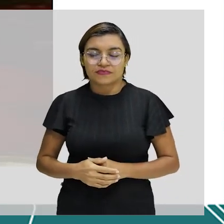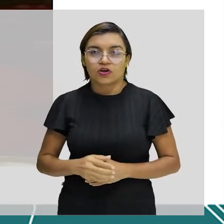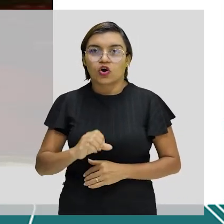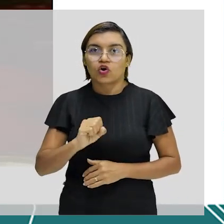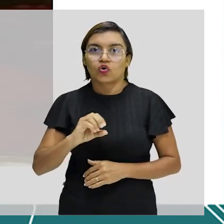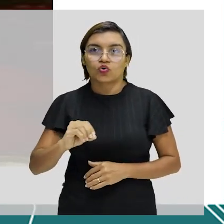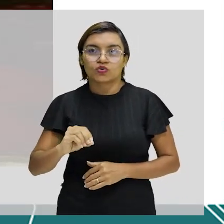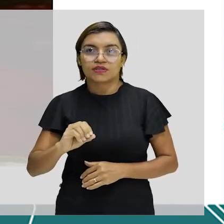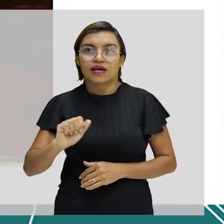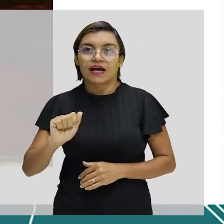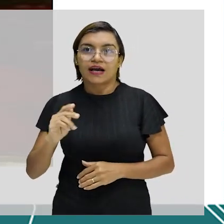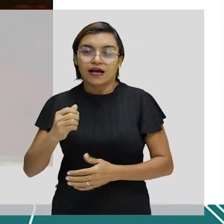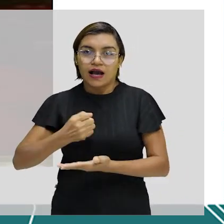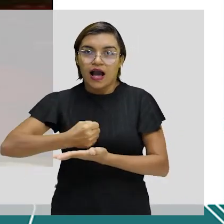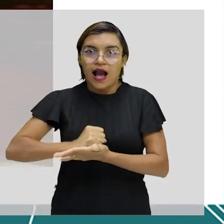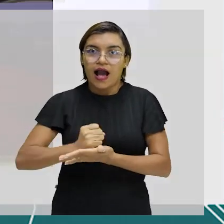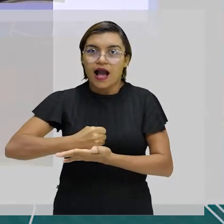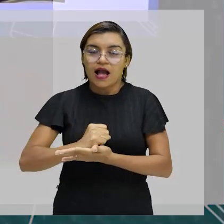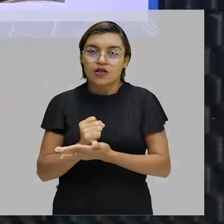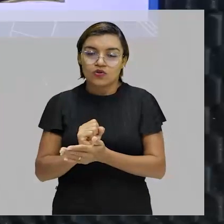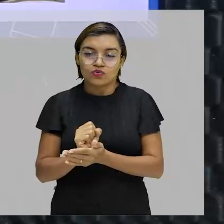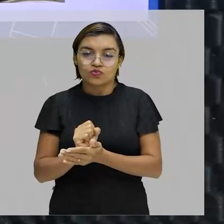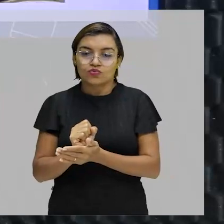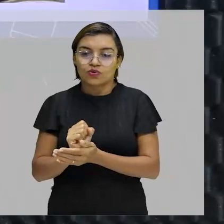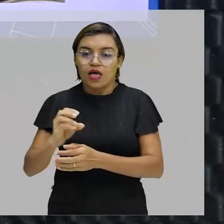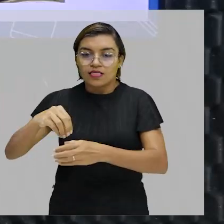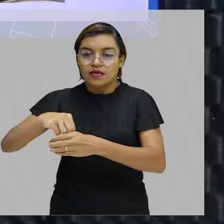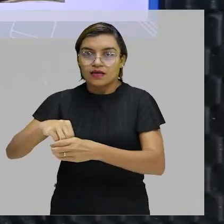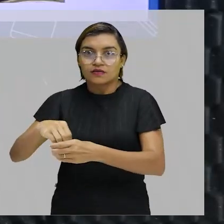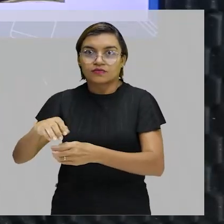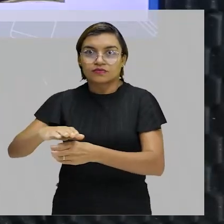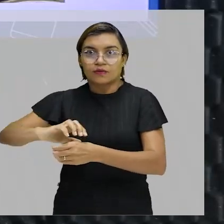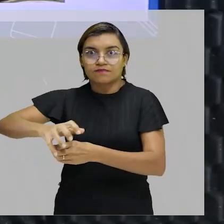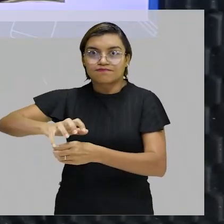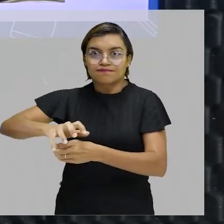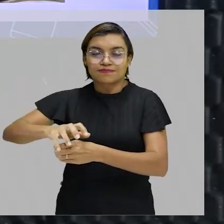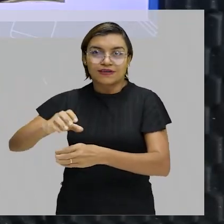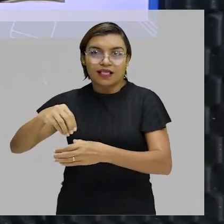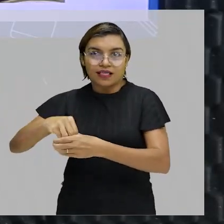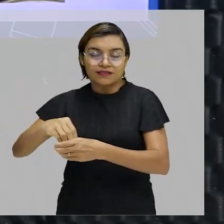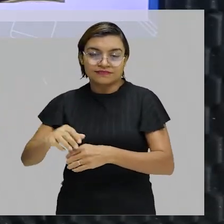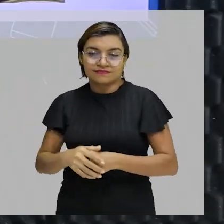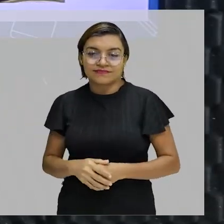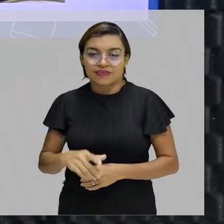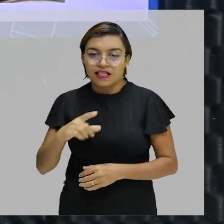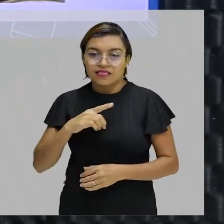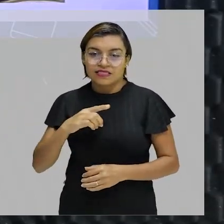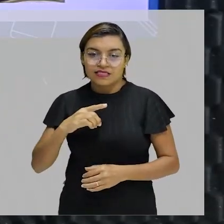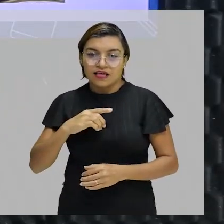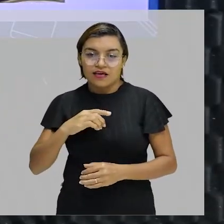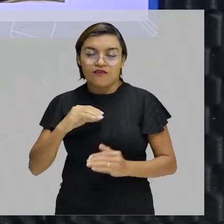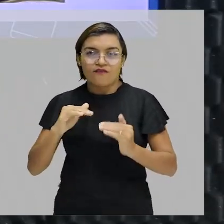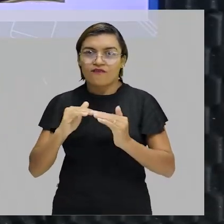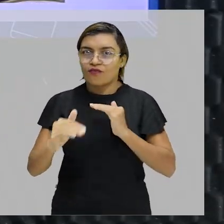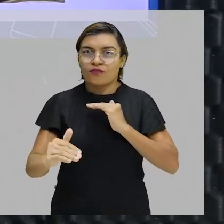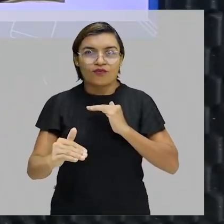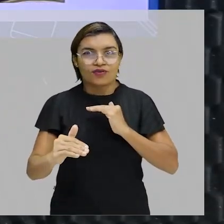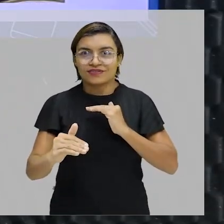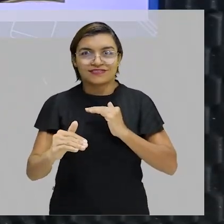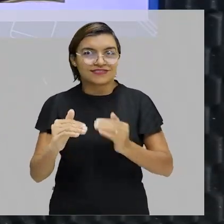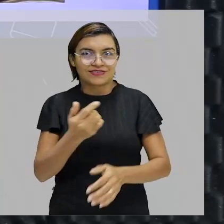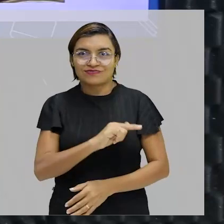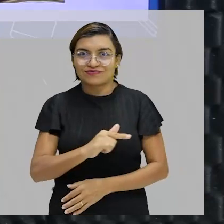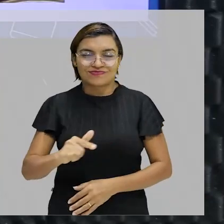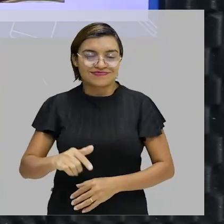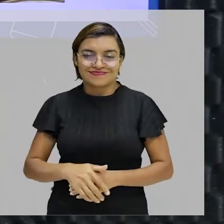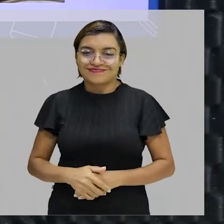zalho embalado. Então, a gente tem aqui uma intercorrência de língua portuguesa, de concordância verbal e nominal ao mesmo tempo, tá?